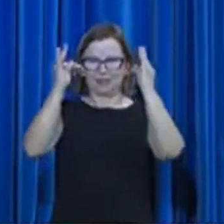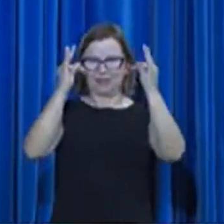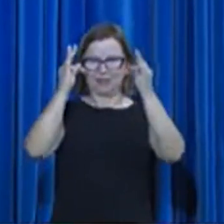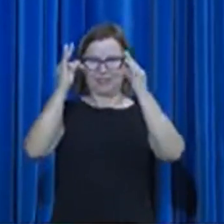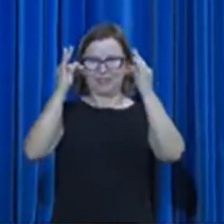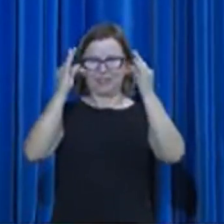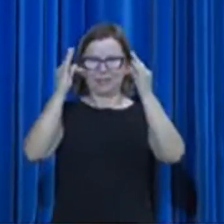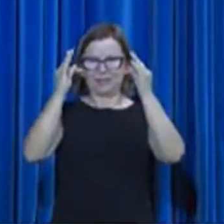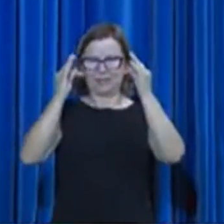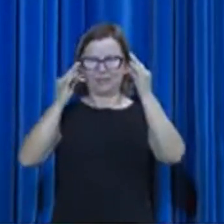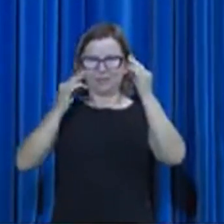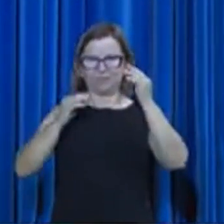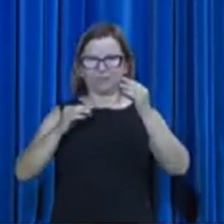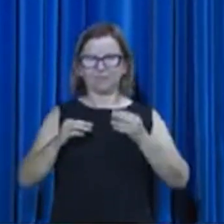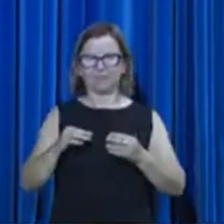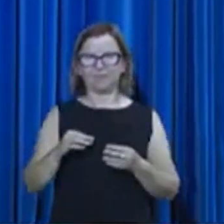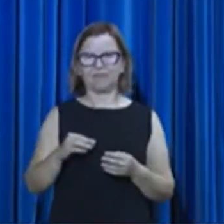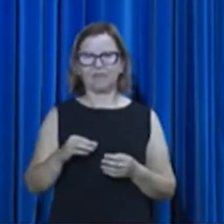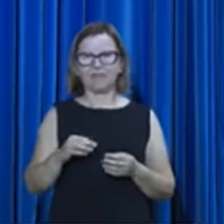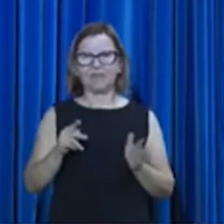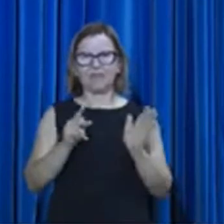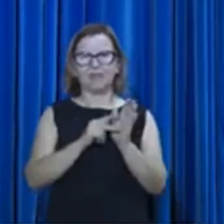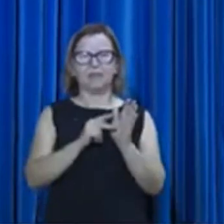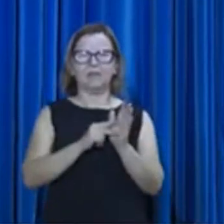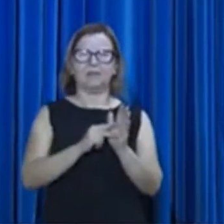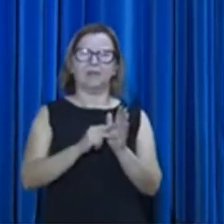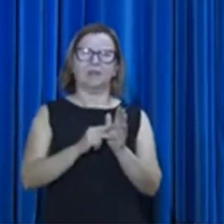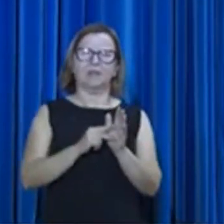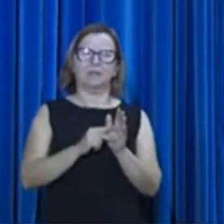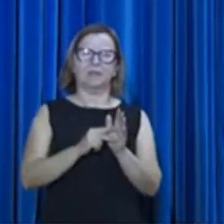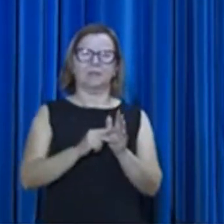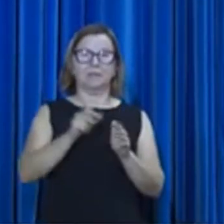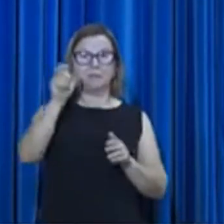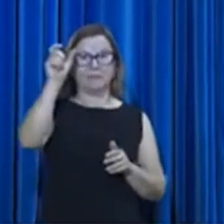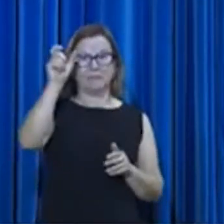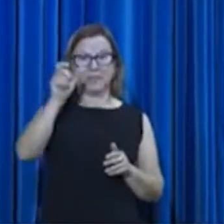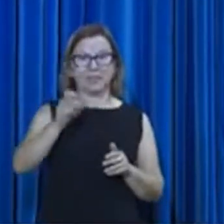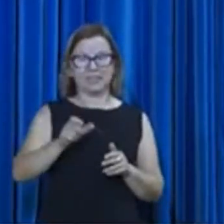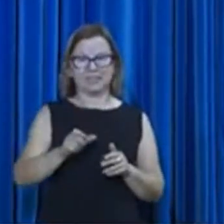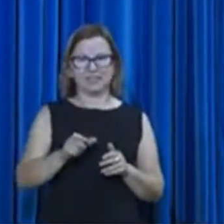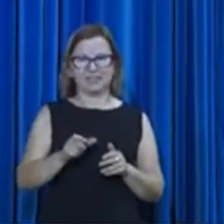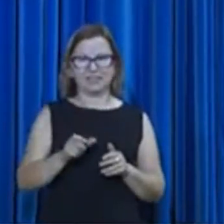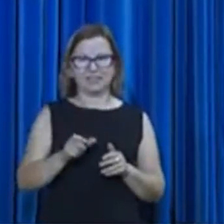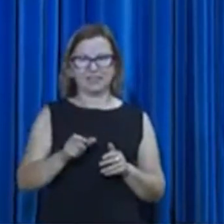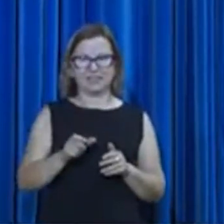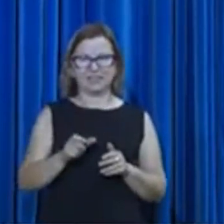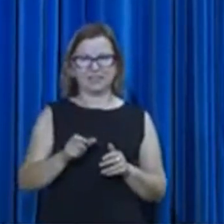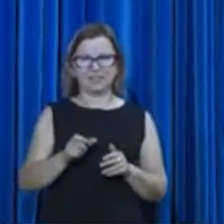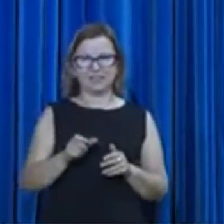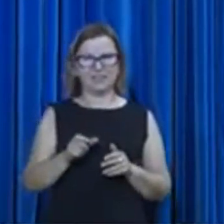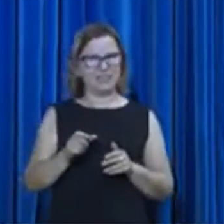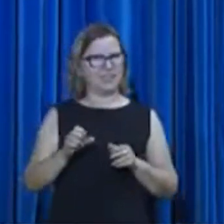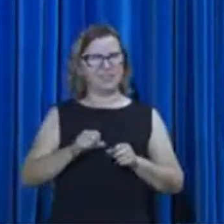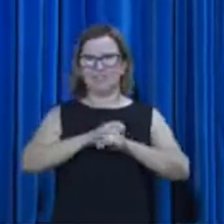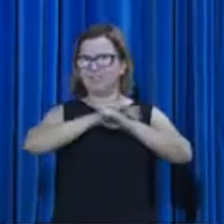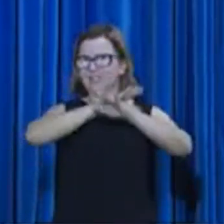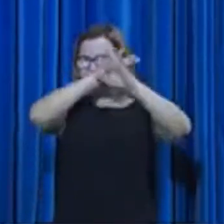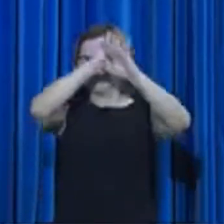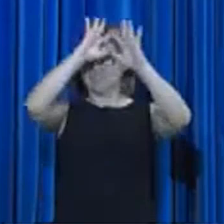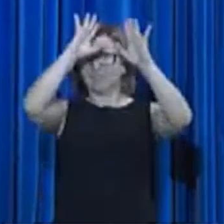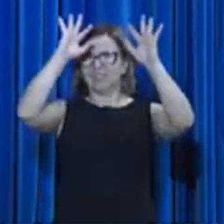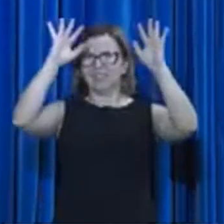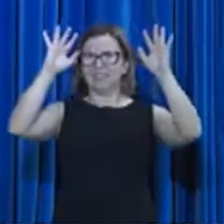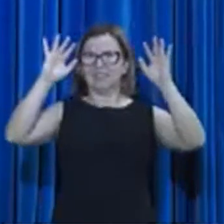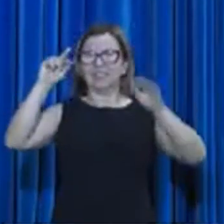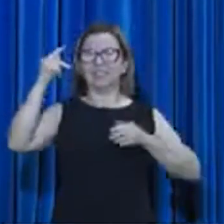deificação do próprio homem, da própria criatura, ao invés de glorificar o Criador. Então,